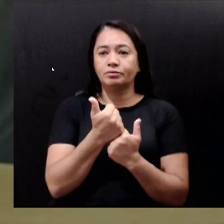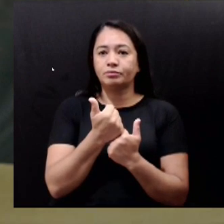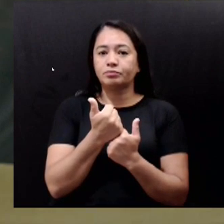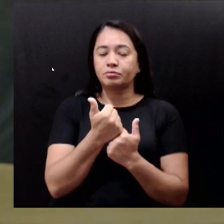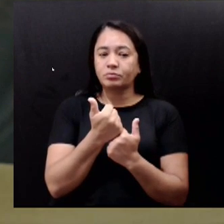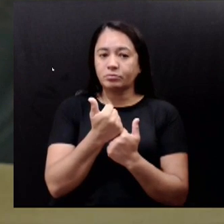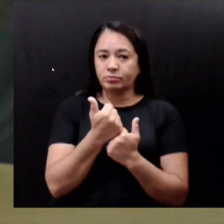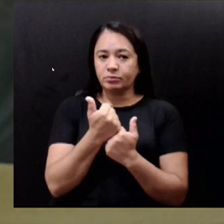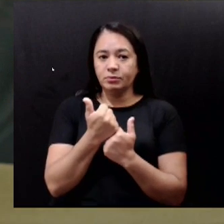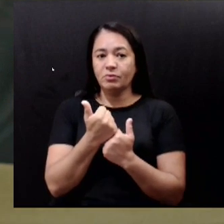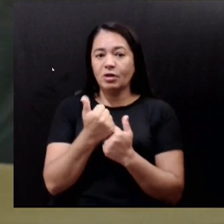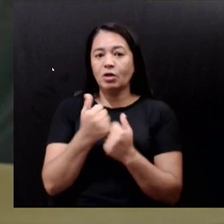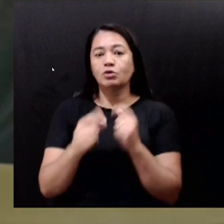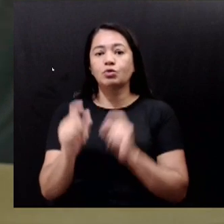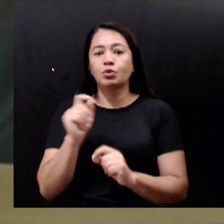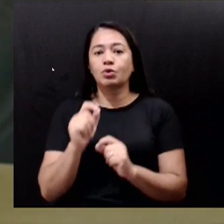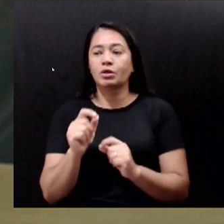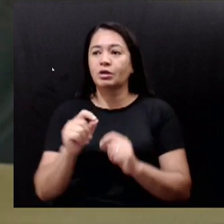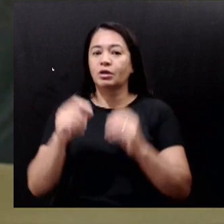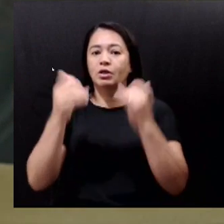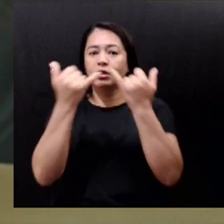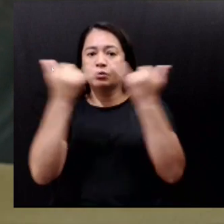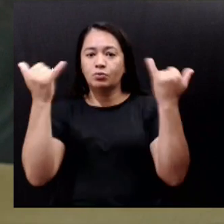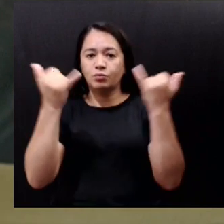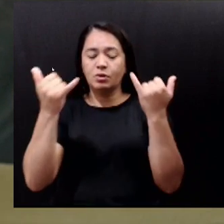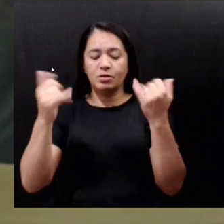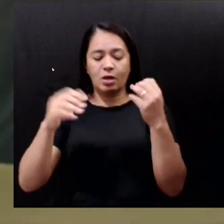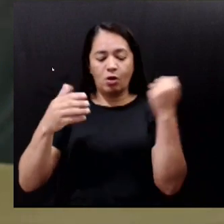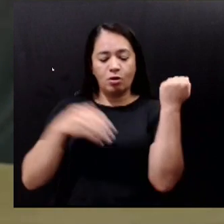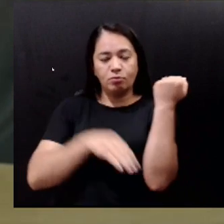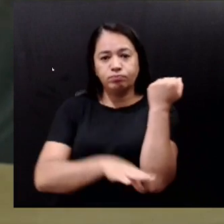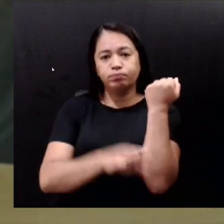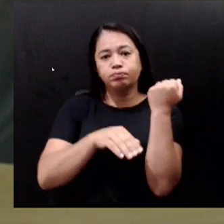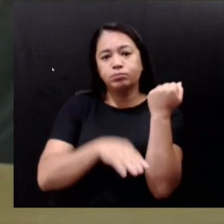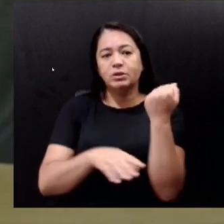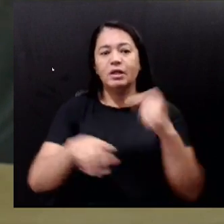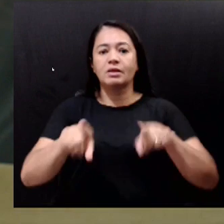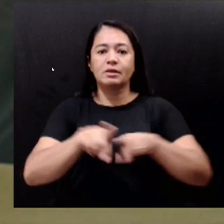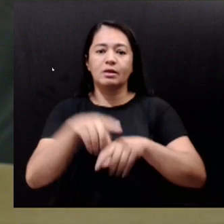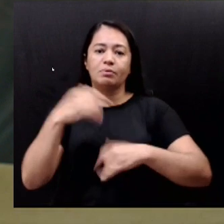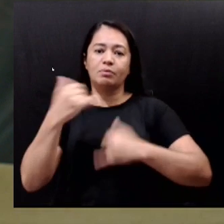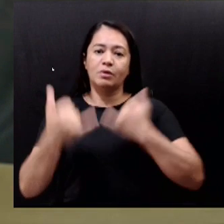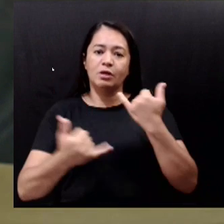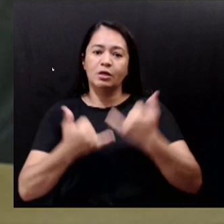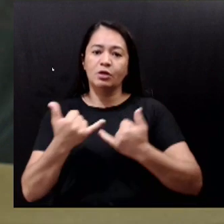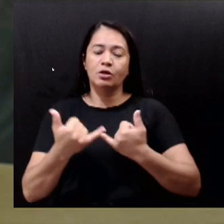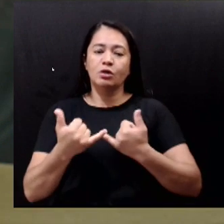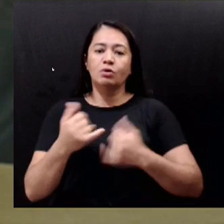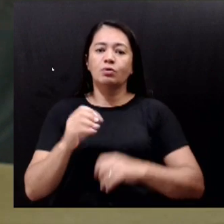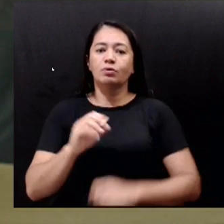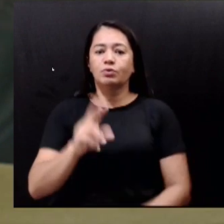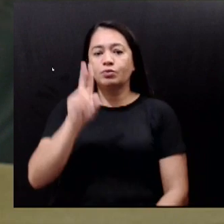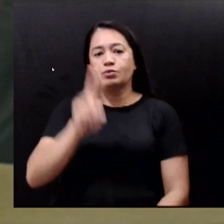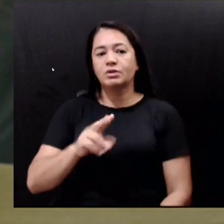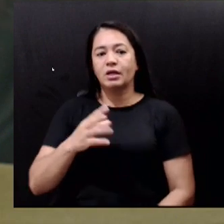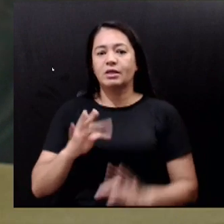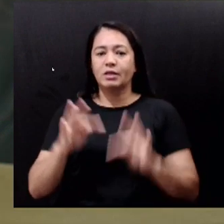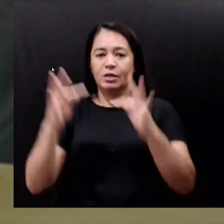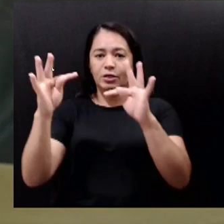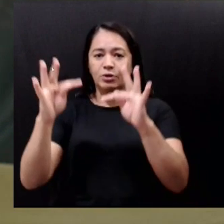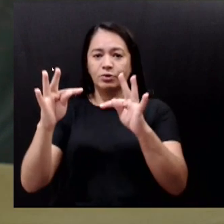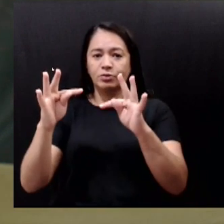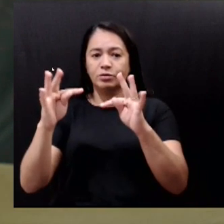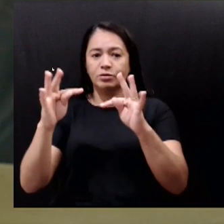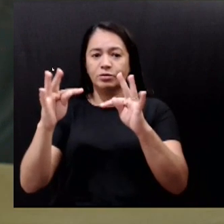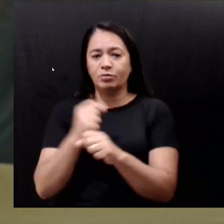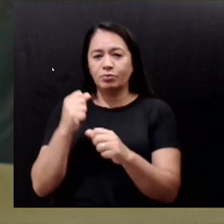a implantação de redes compartilhadas e o uso de tecnologias não destrutivas para minimizar o impacto das obras. As